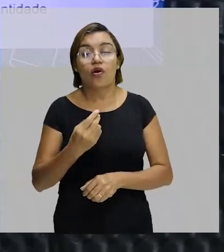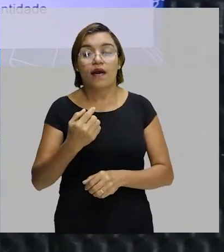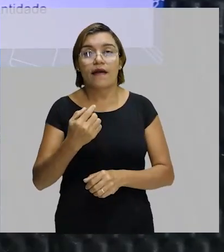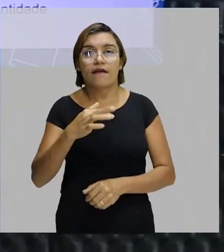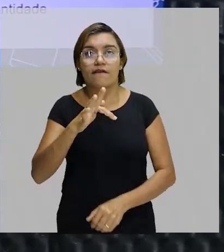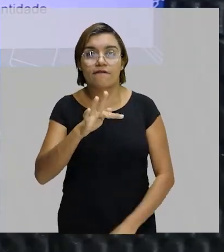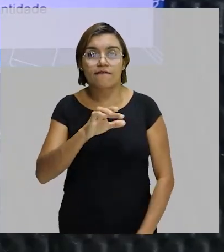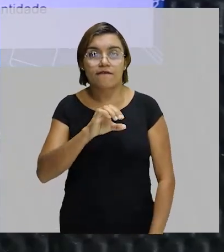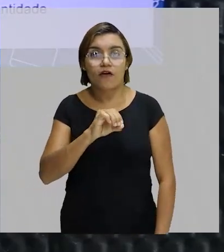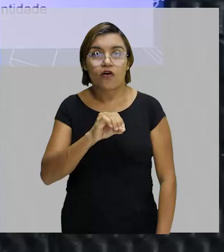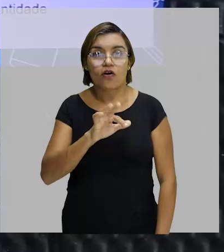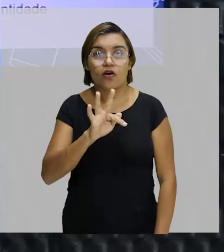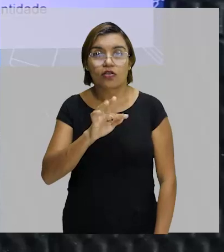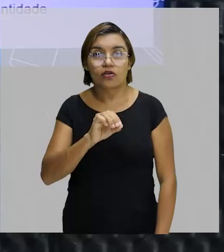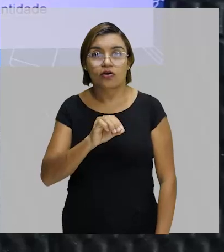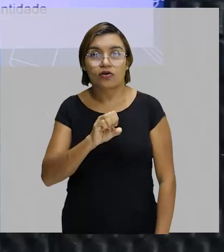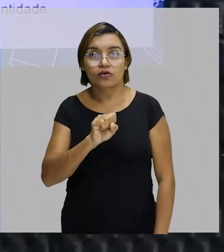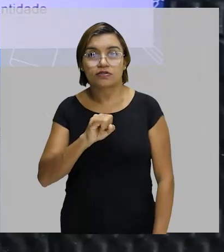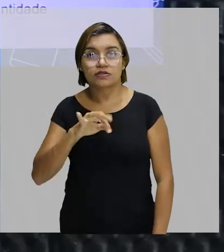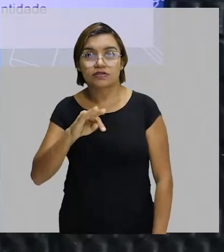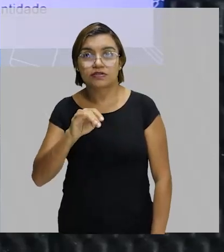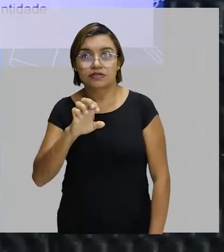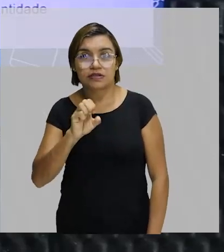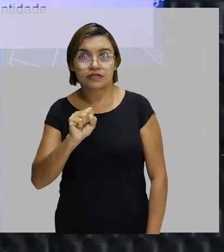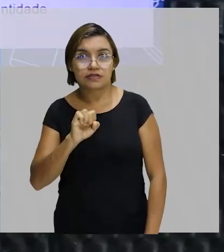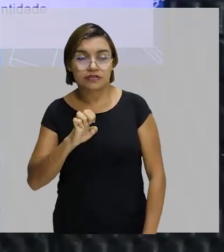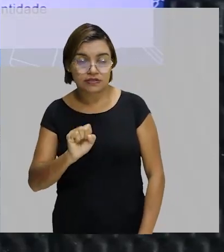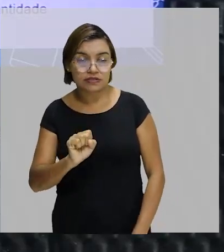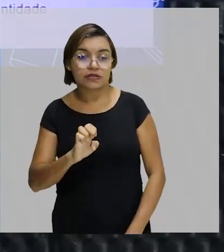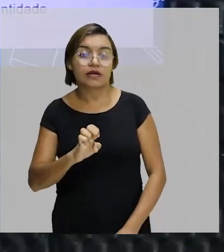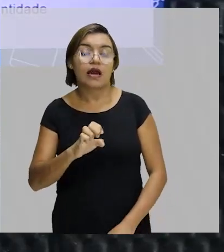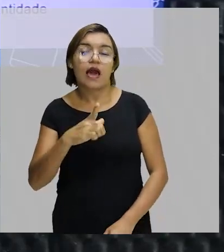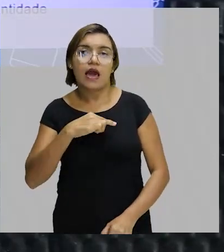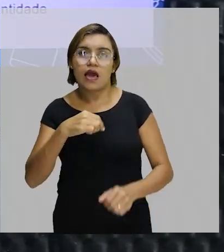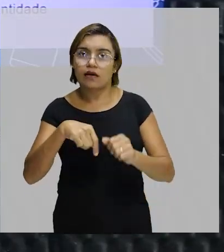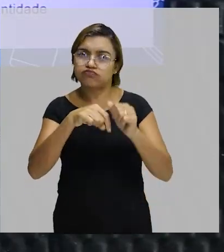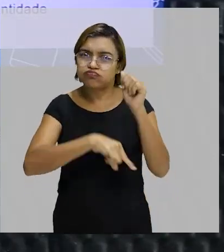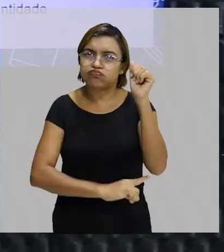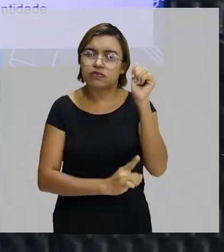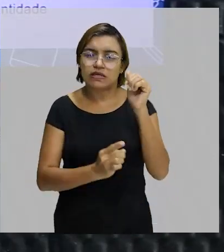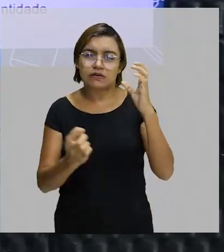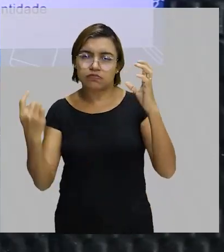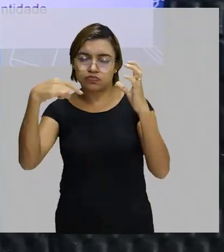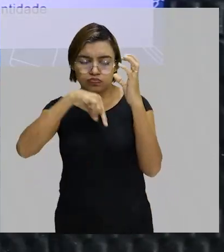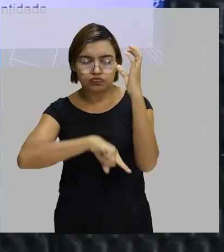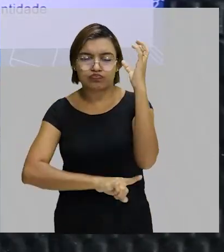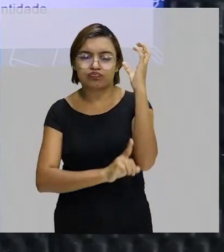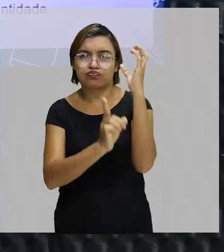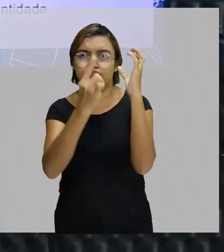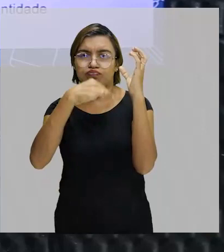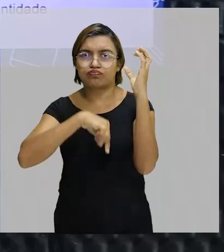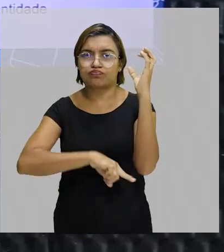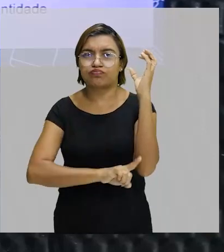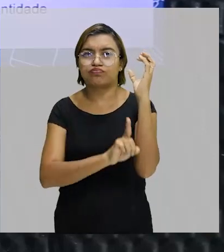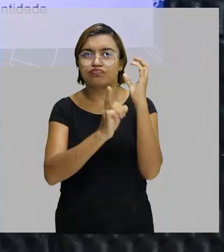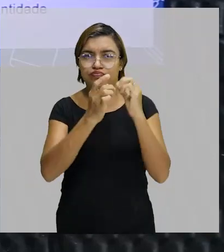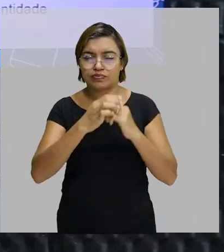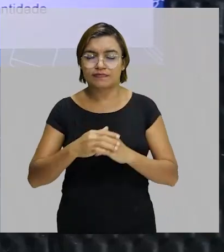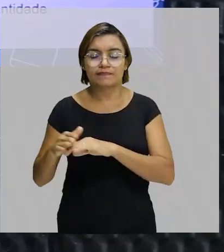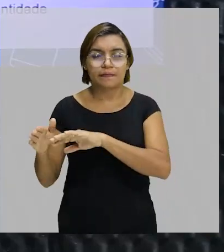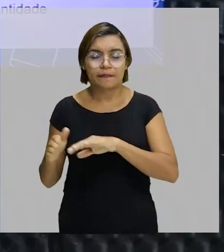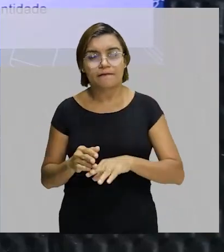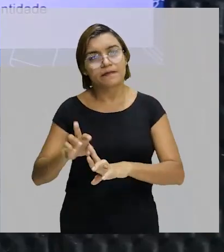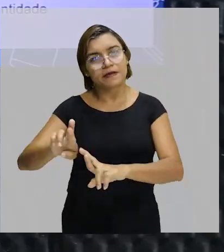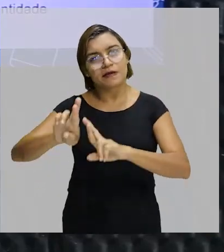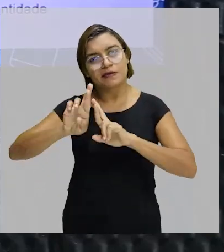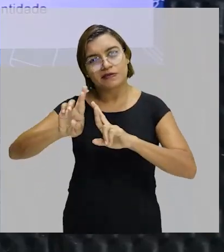fotossíntese, certo? E assim a gente consegue estimar a idade dos fósseis. Turminha, essa foi a nossa aula, espero que vocês